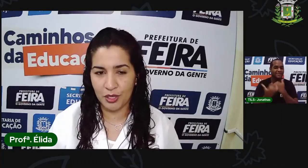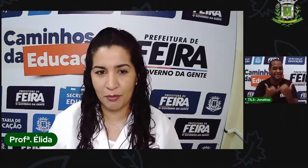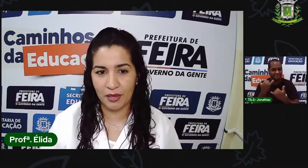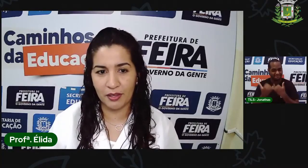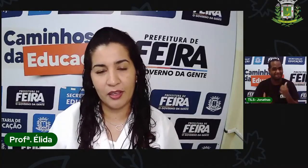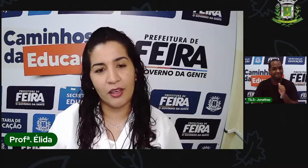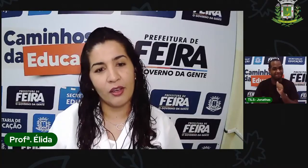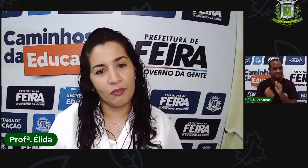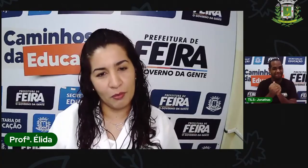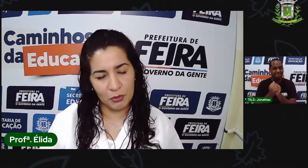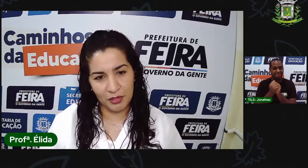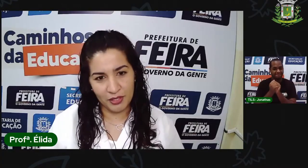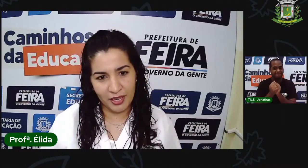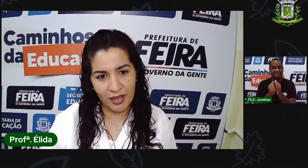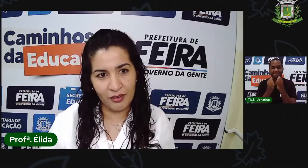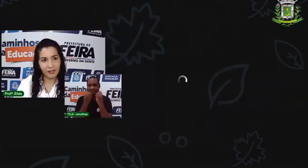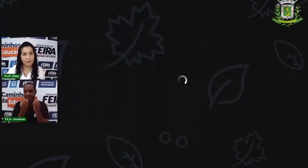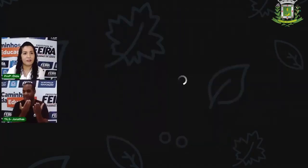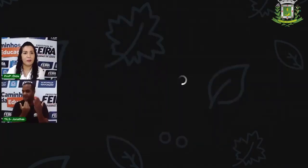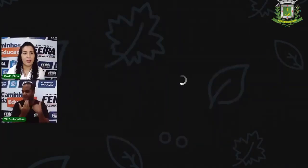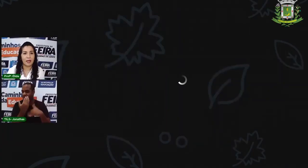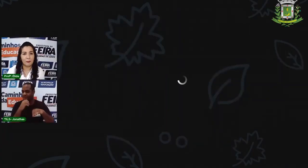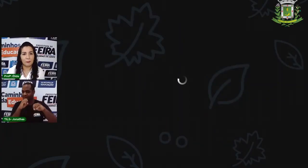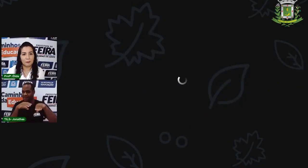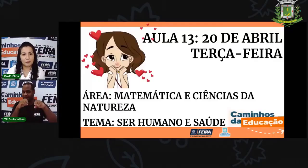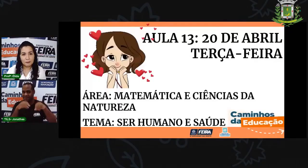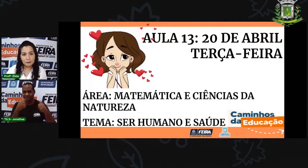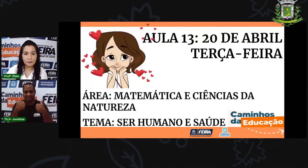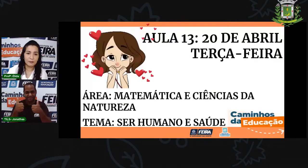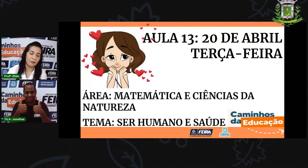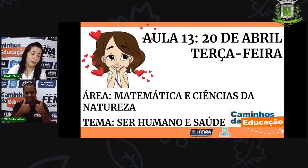juntos também. Vamos para a nossa aula? Vamos lá!